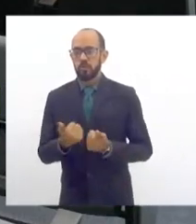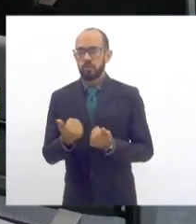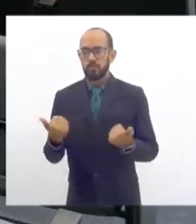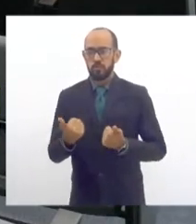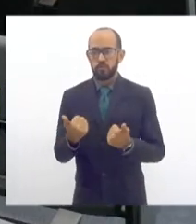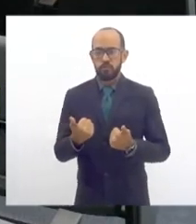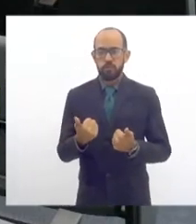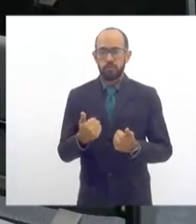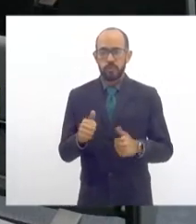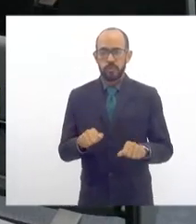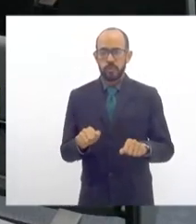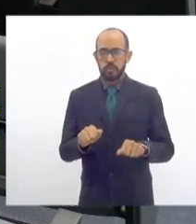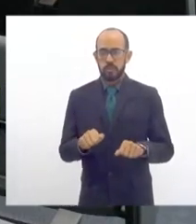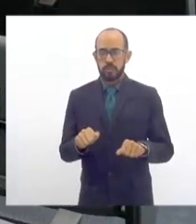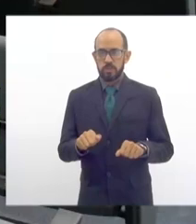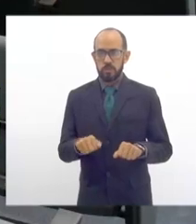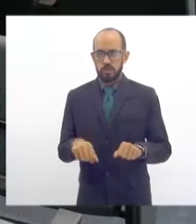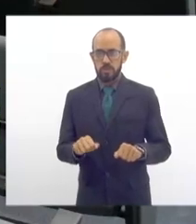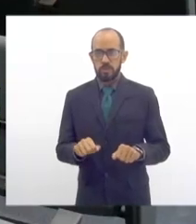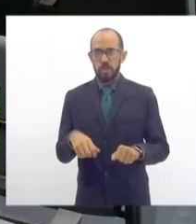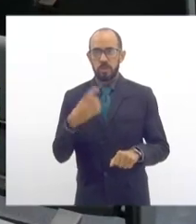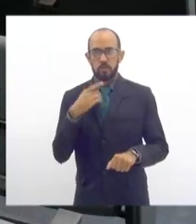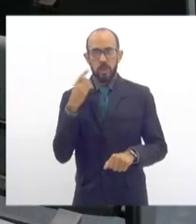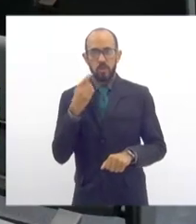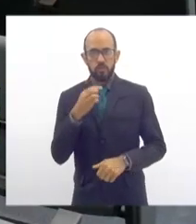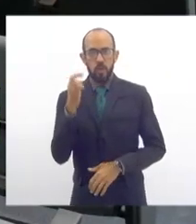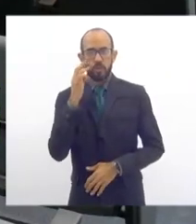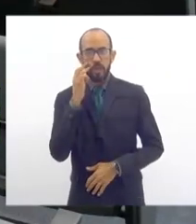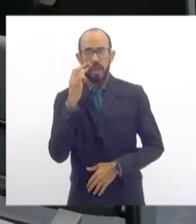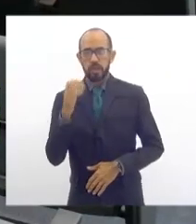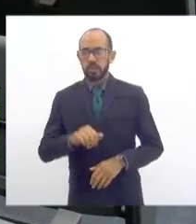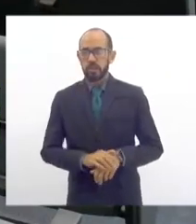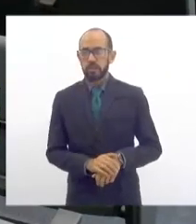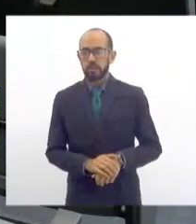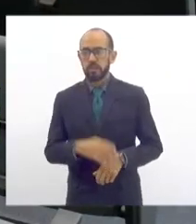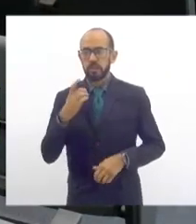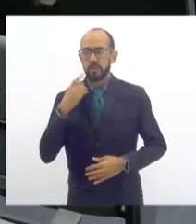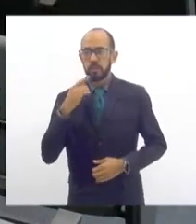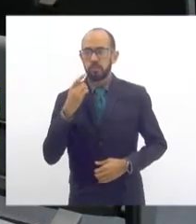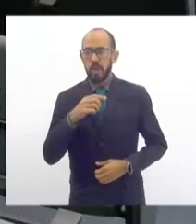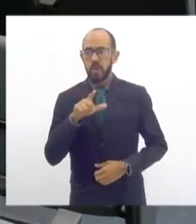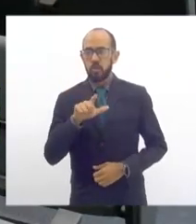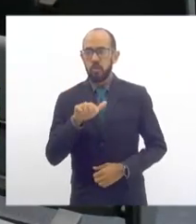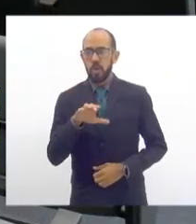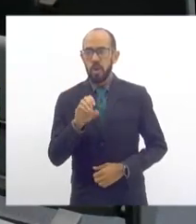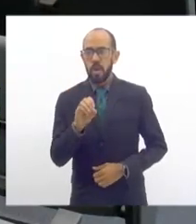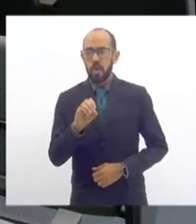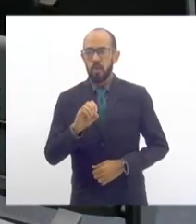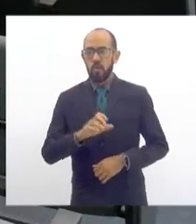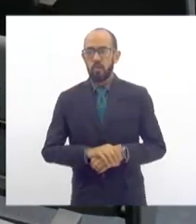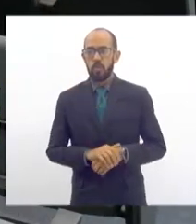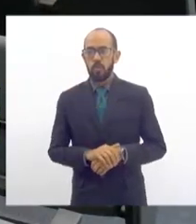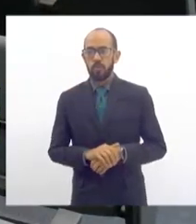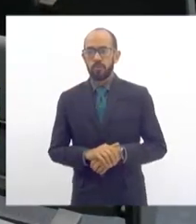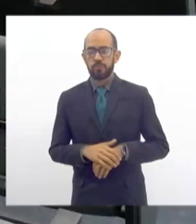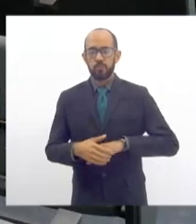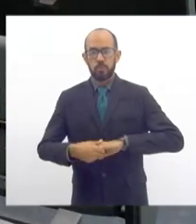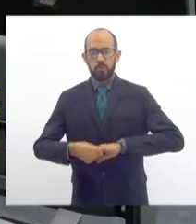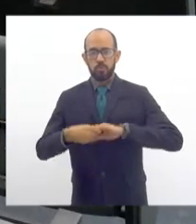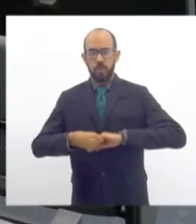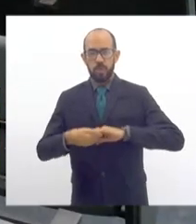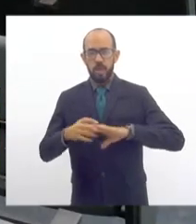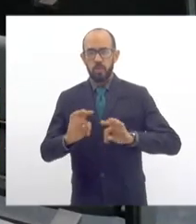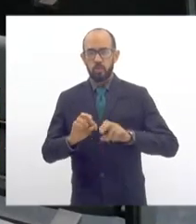Públicos, deputado Valdec Carneiro, deputado Léo Vieira. Saudar todas as